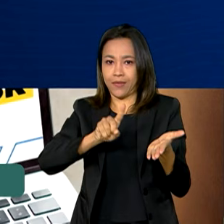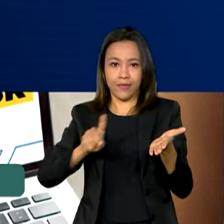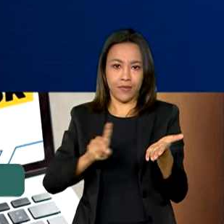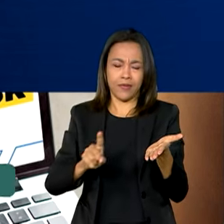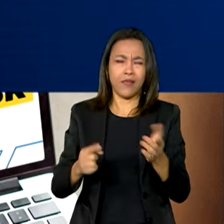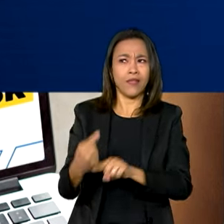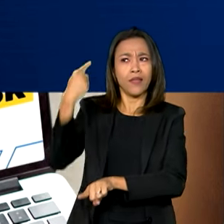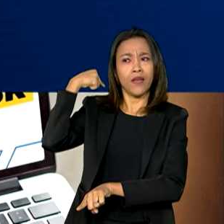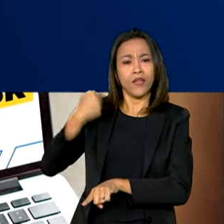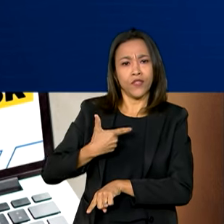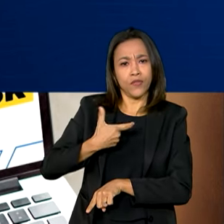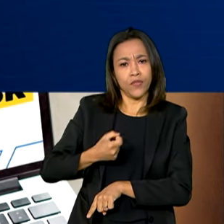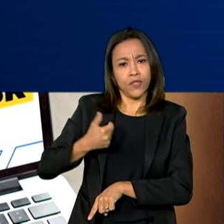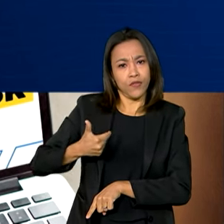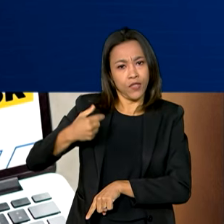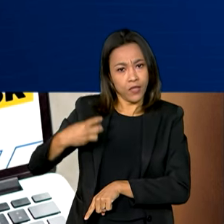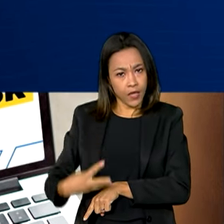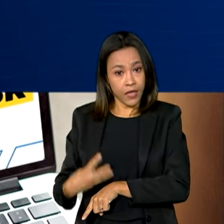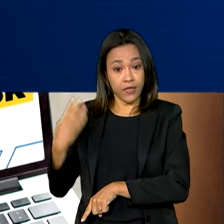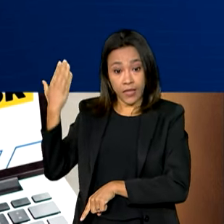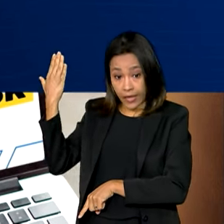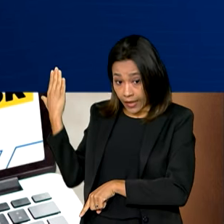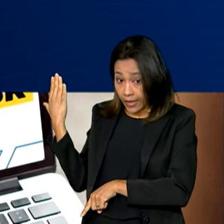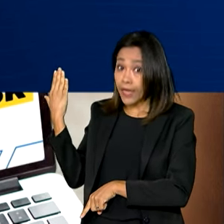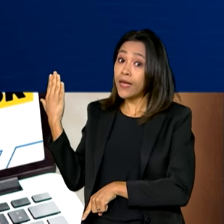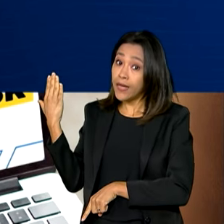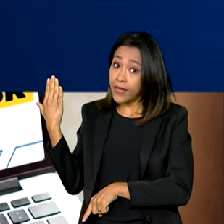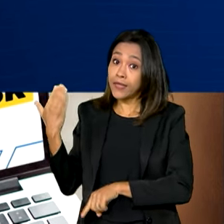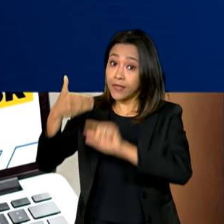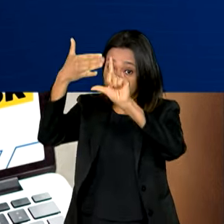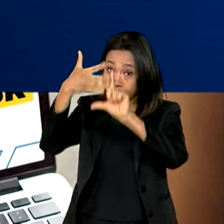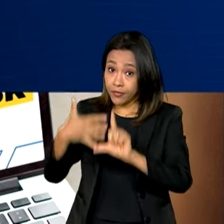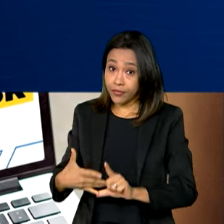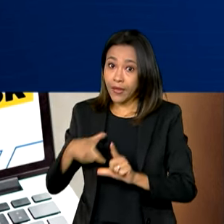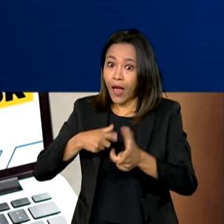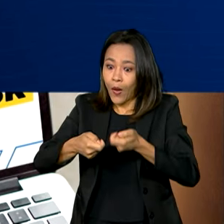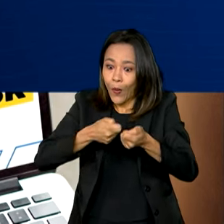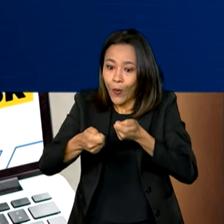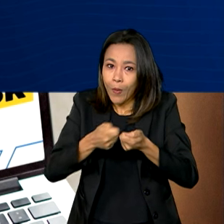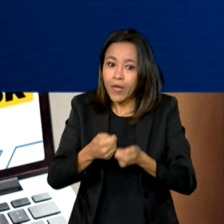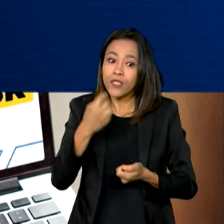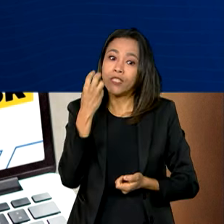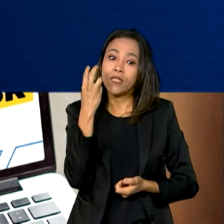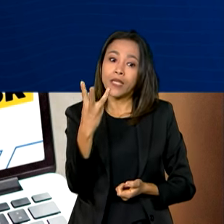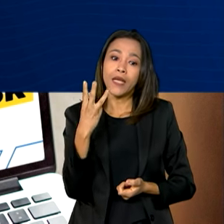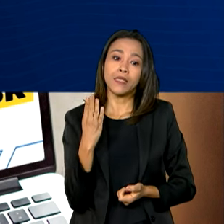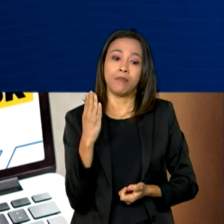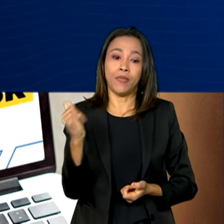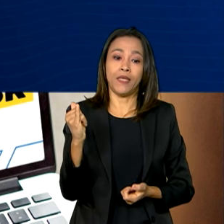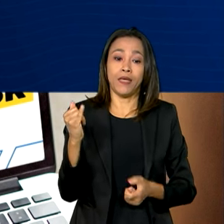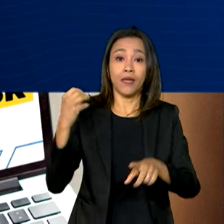de 2023, o conectagov.br gerou uma economia de